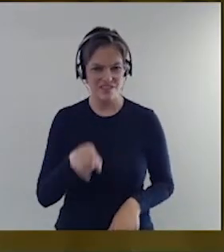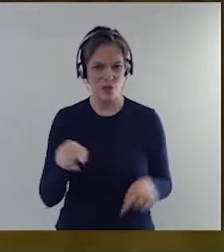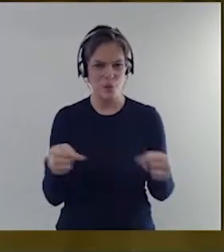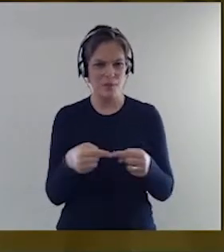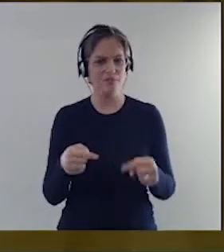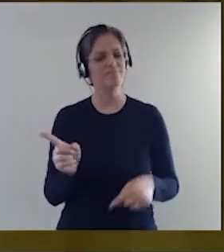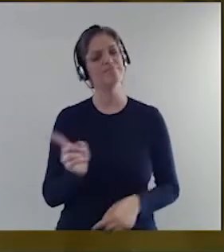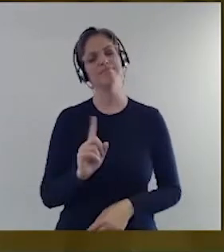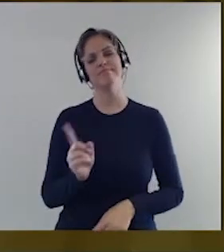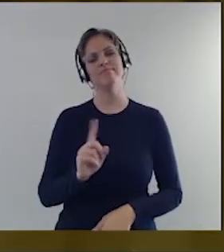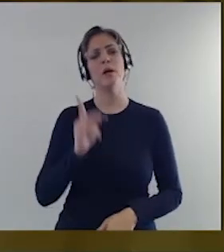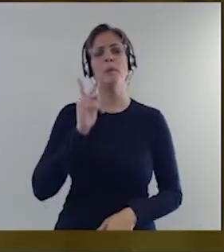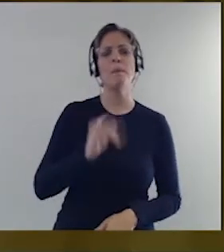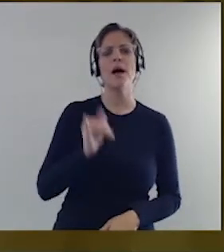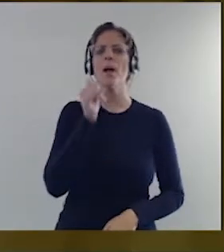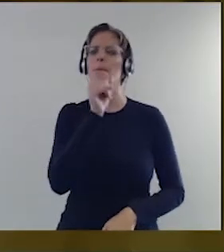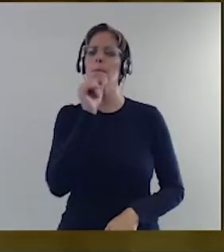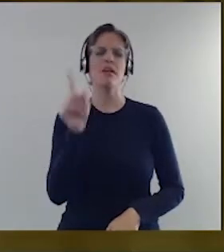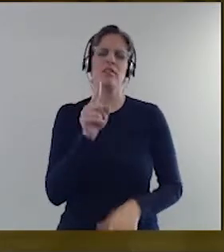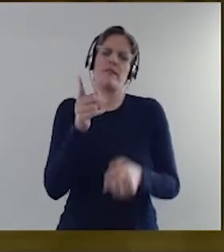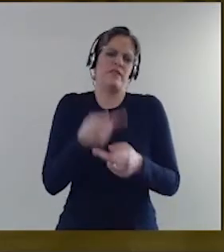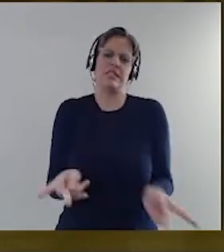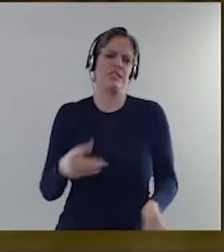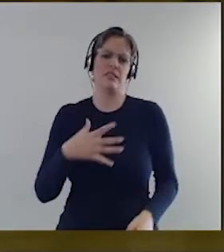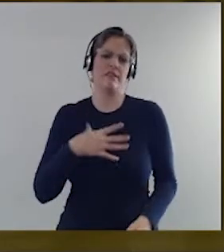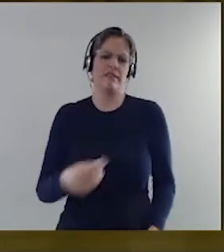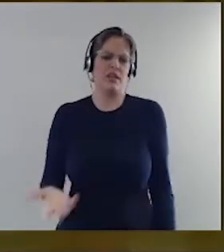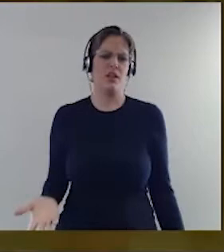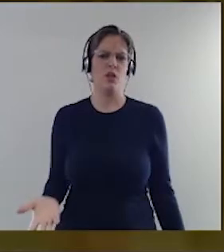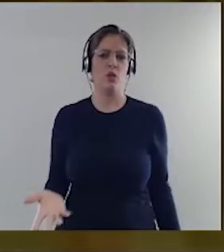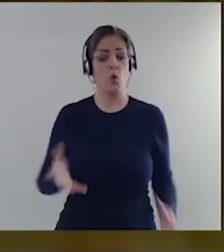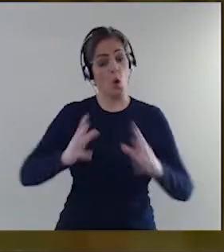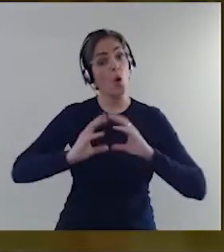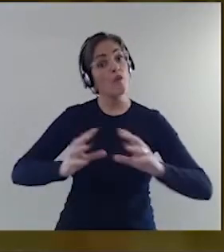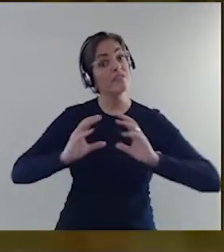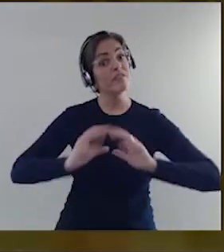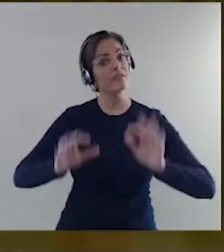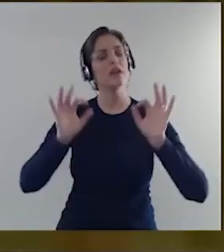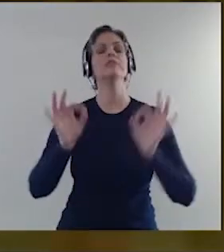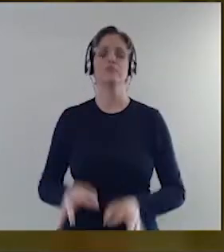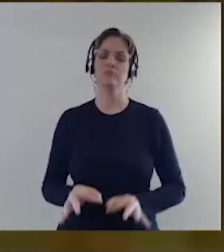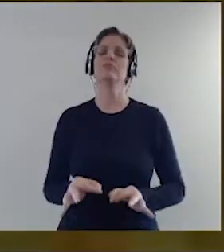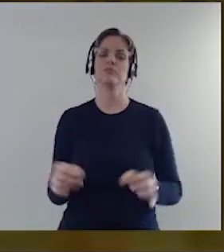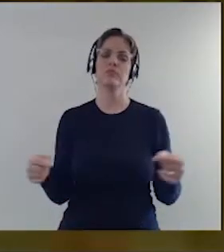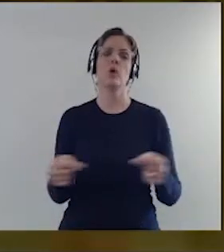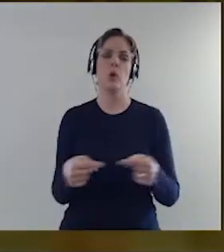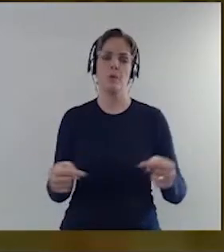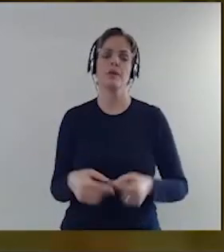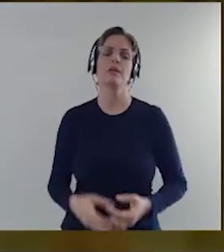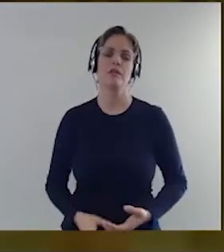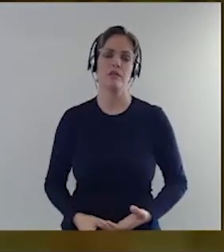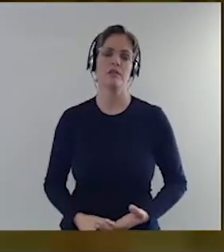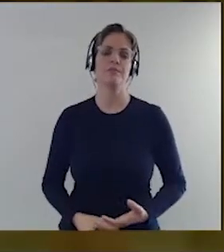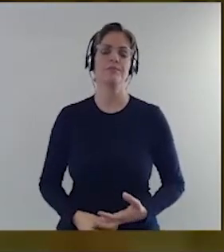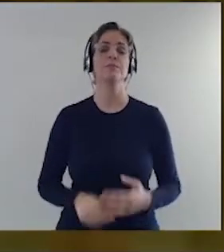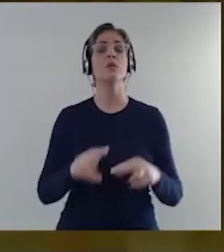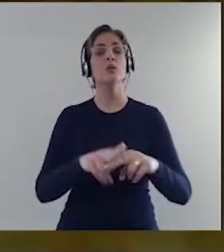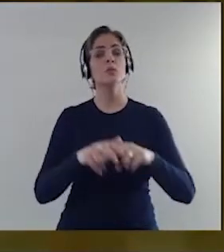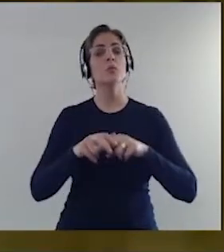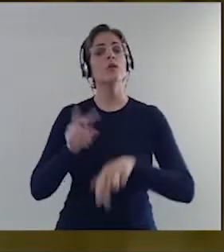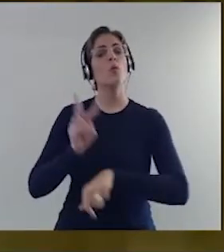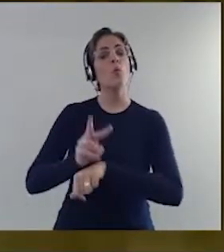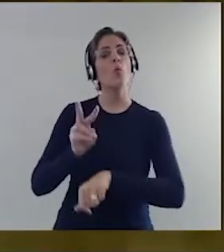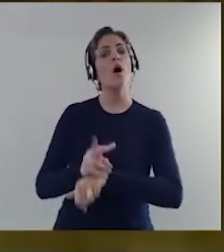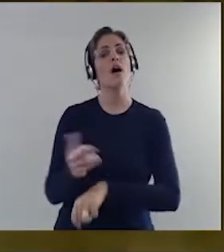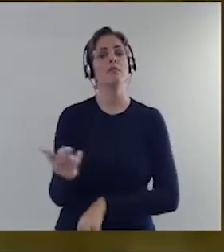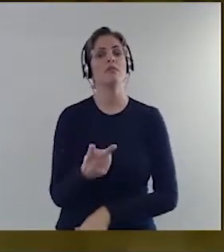e mãe não visitam filhos. Pai e mãe convivem com seus filhos. Com relação à guarda compartilhada,